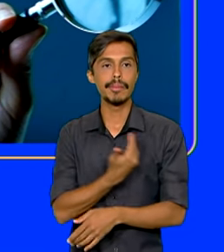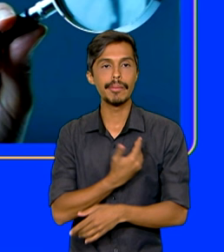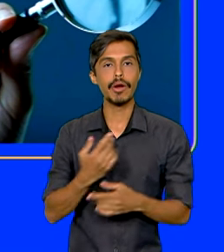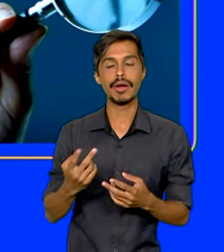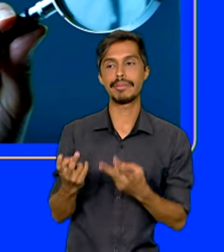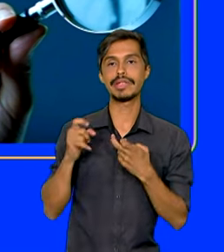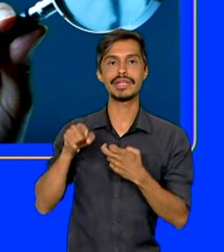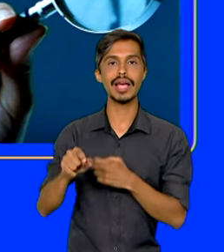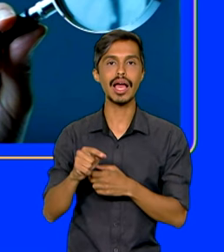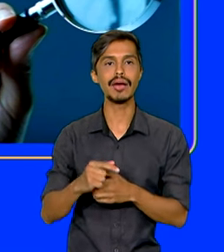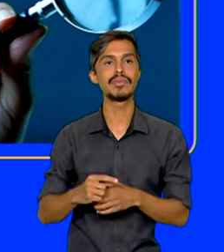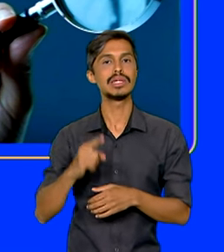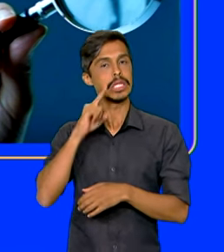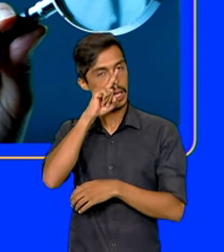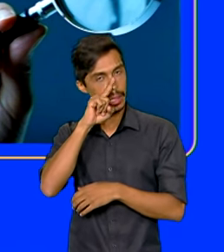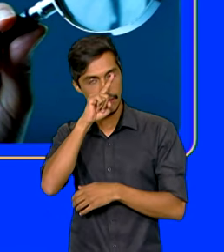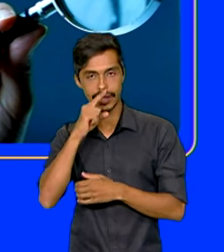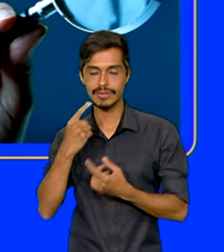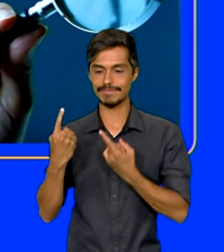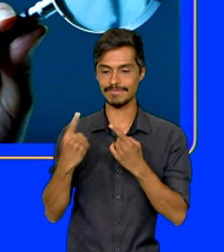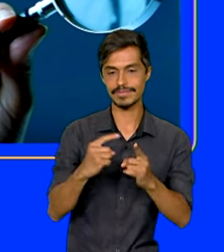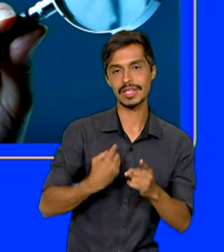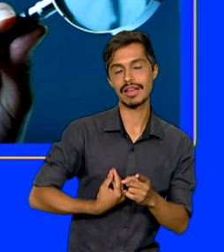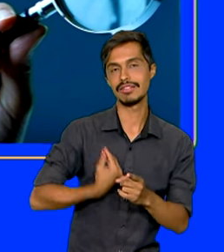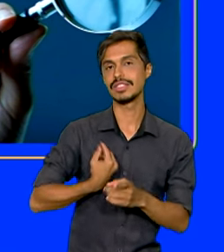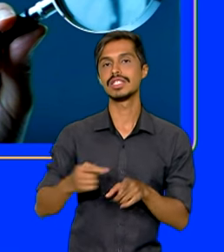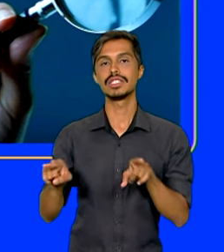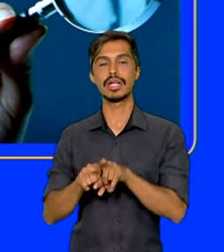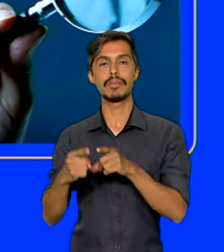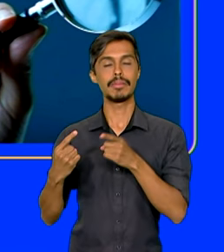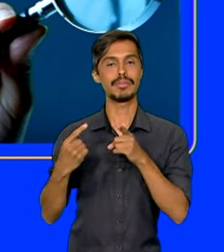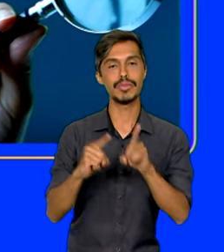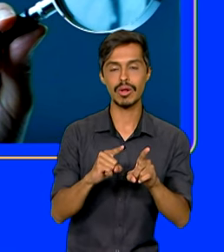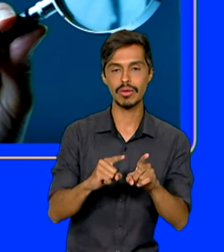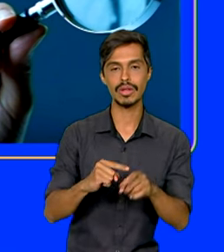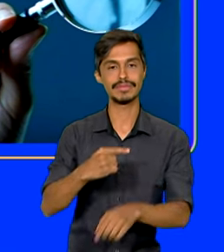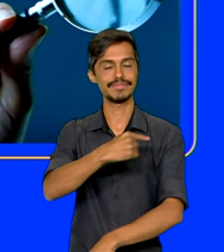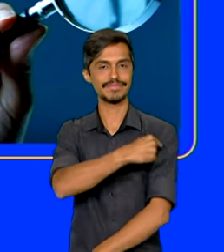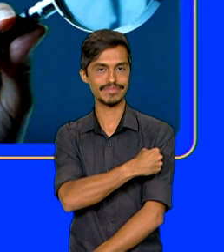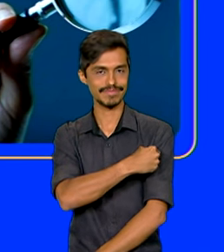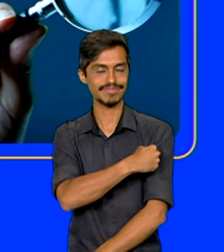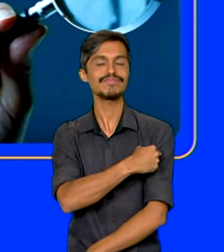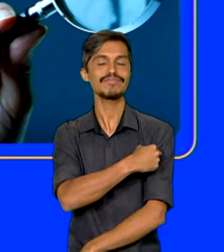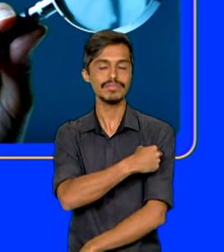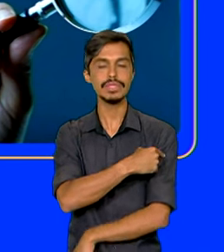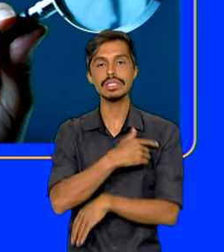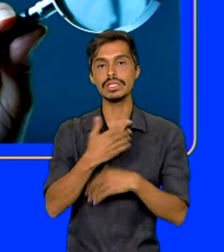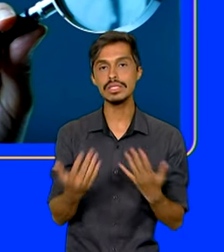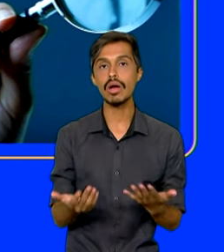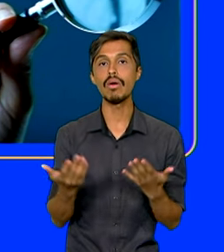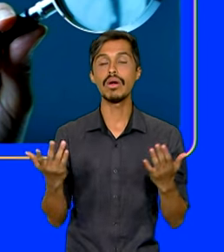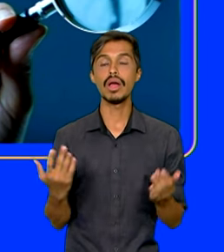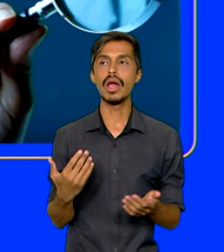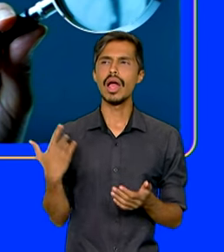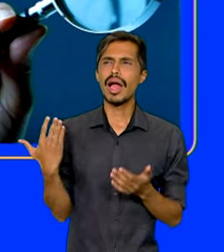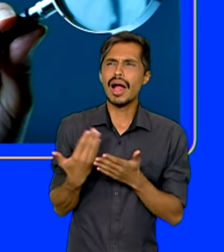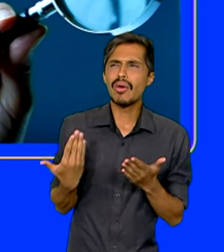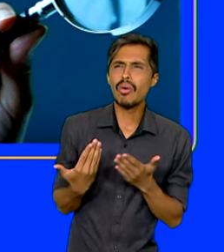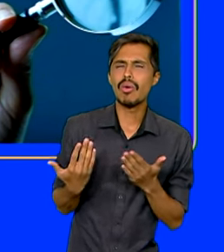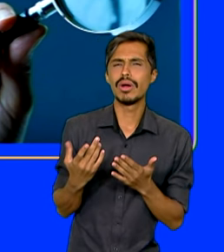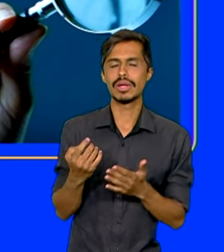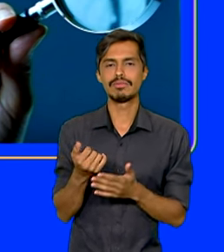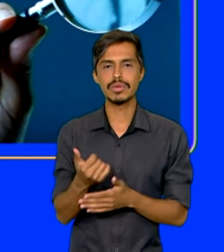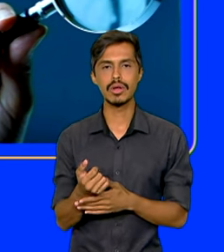coloca em risco a vida e coloca em risco a vacinação. Recentemente, o Instituto